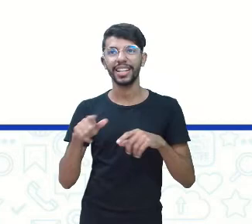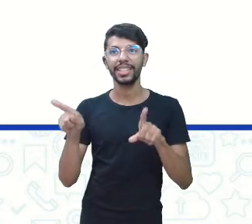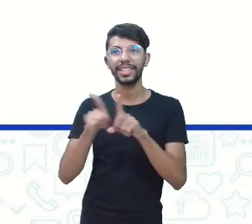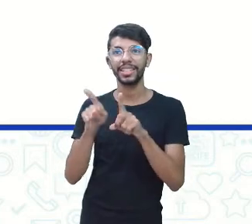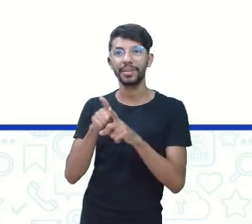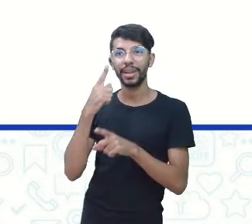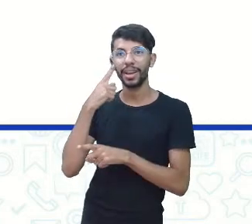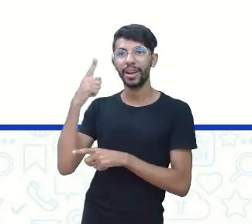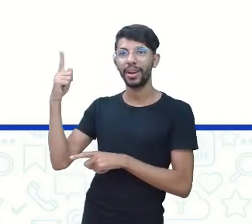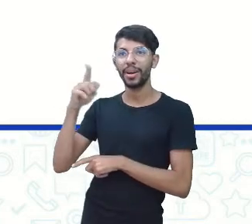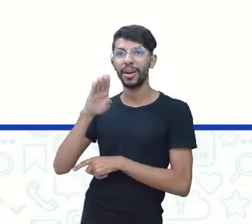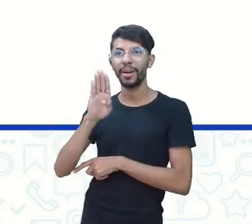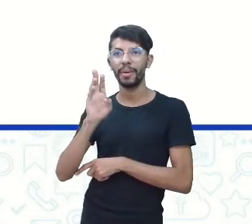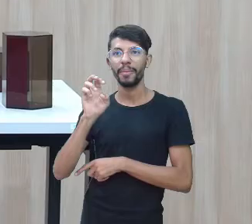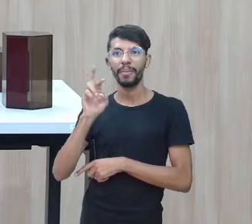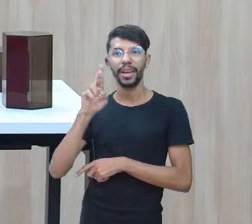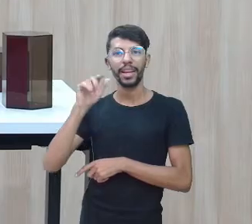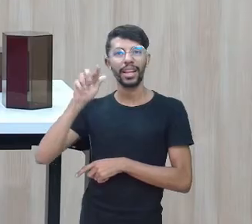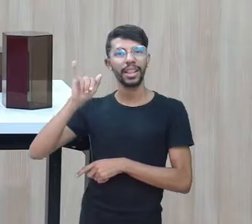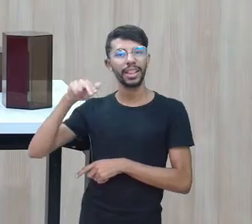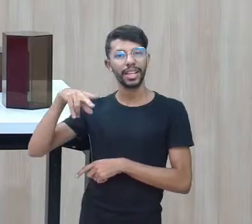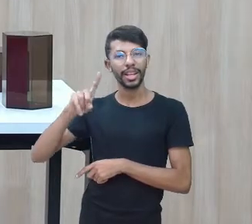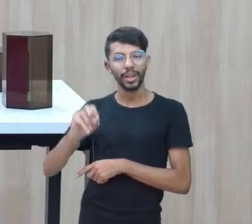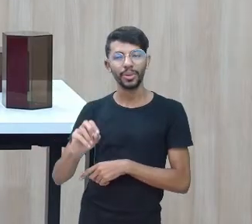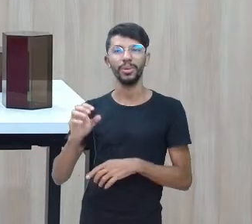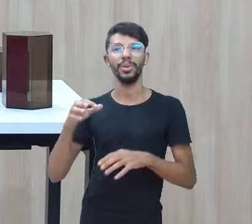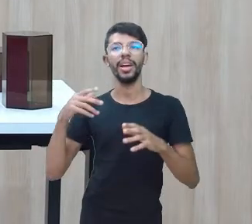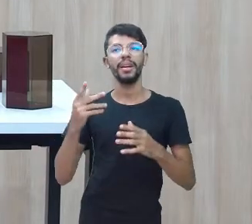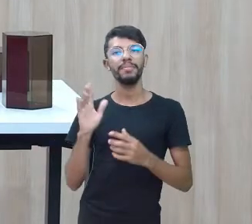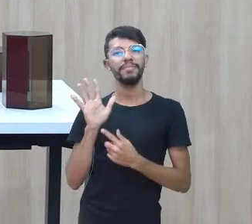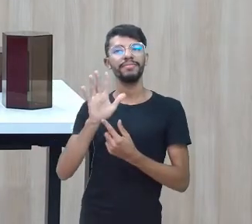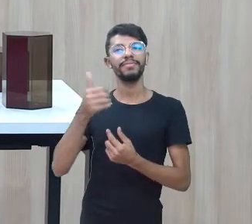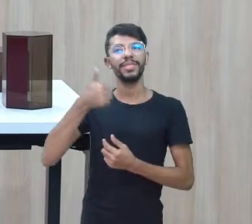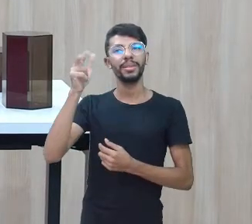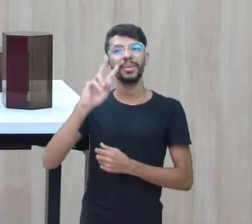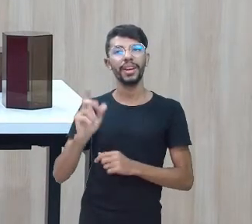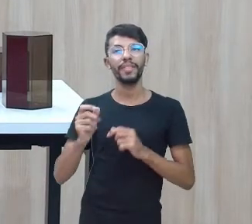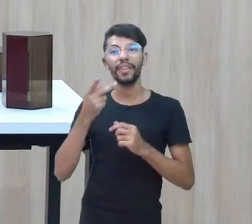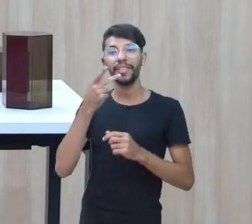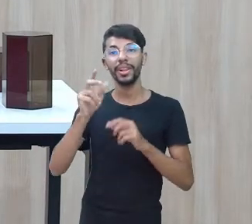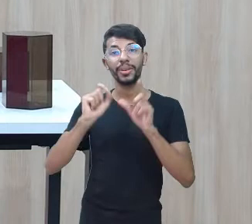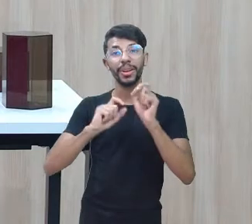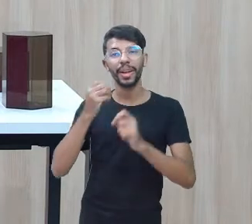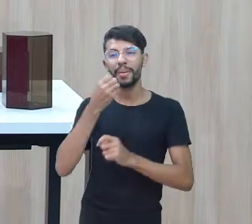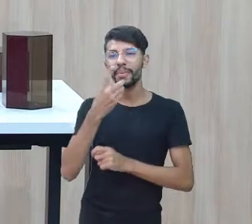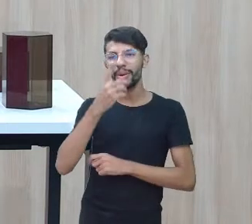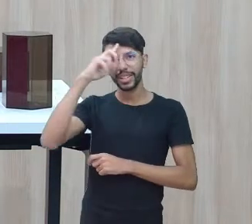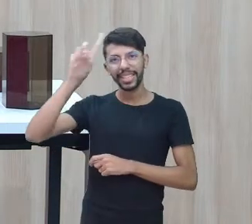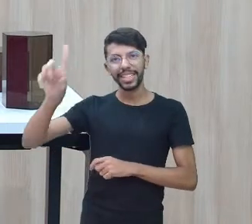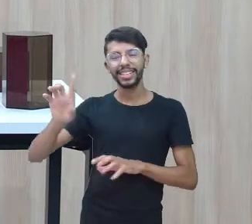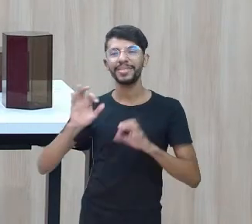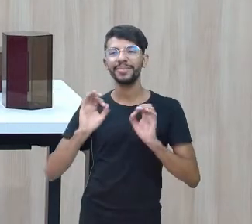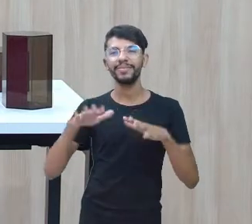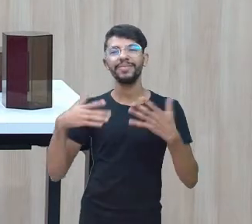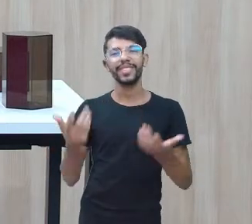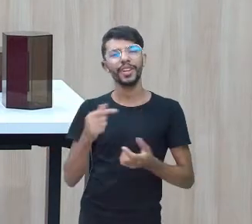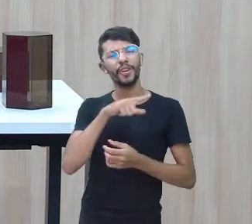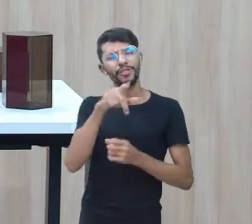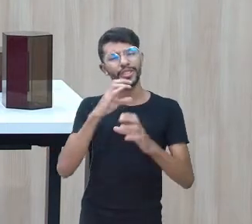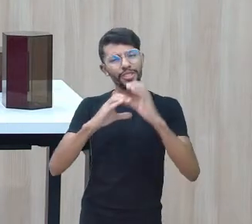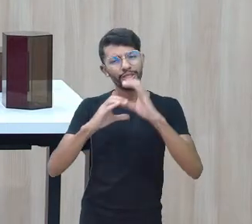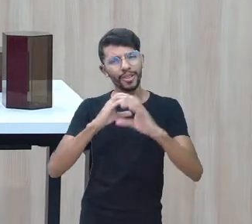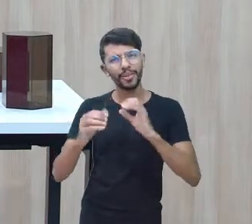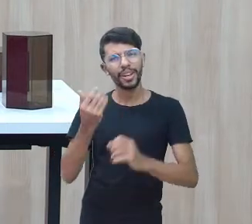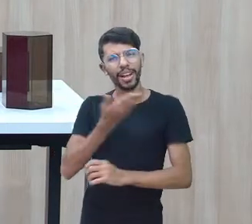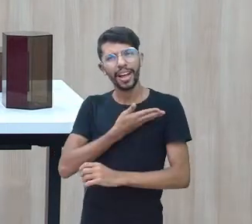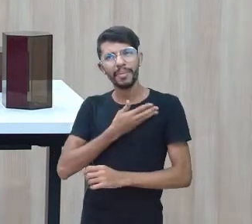dando bom dia. Então, bom dia para ele, né, gente? Então, sejam bem-vindos. Eu espero que vocês comuniquem aos colegas para essa rede ir